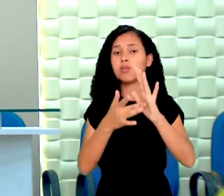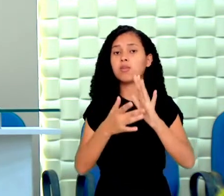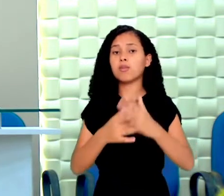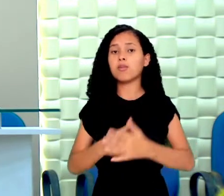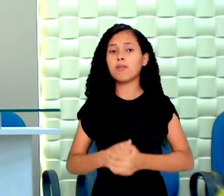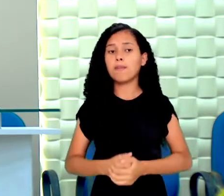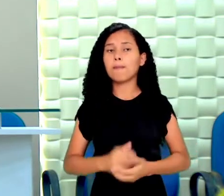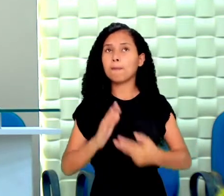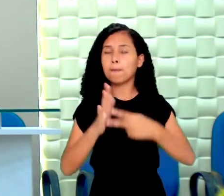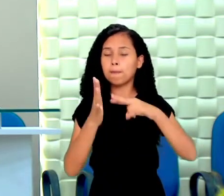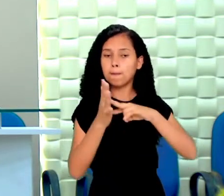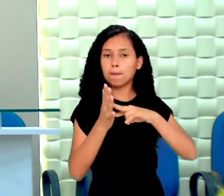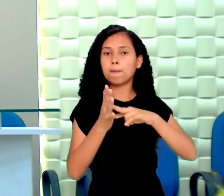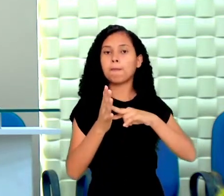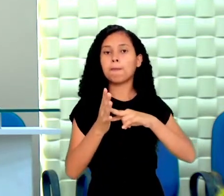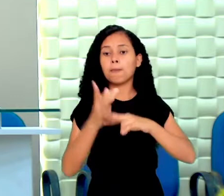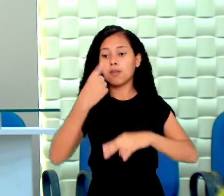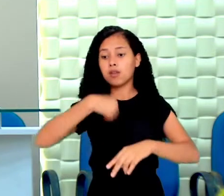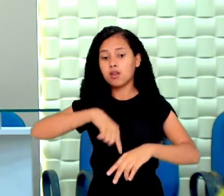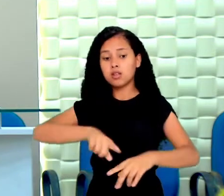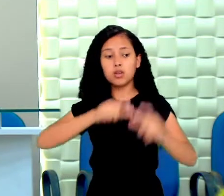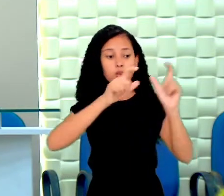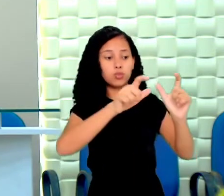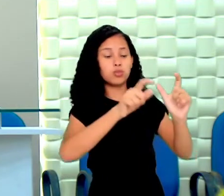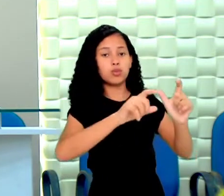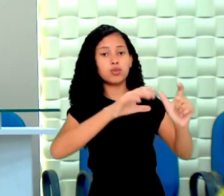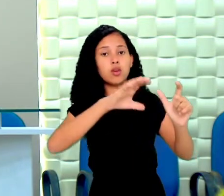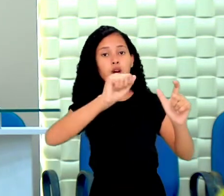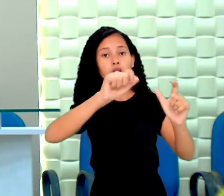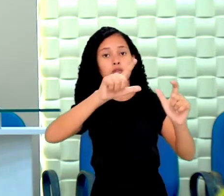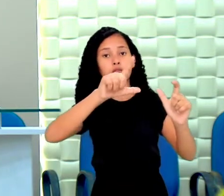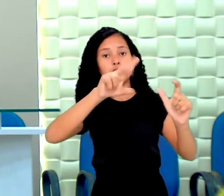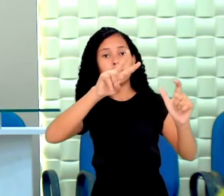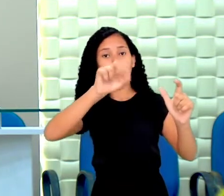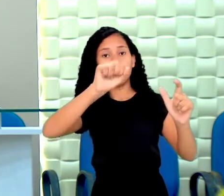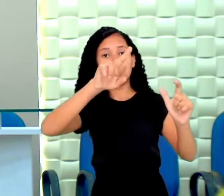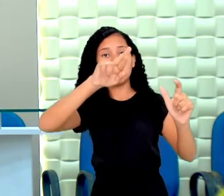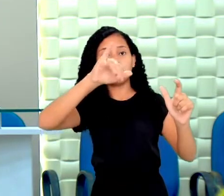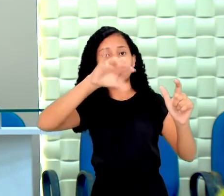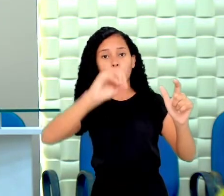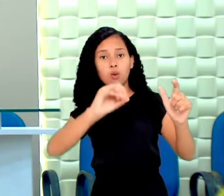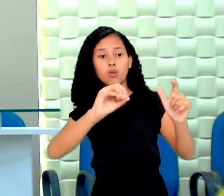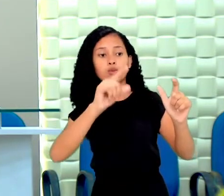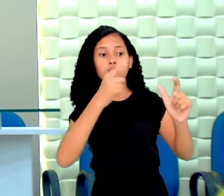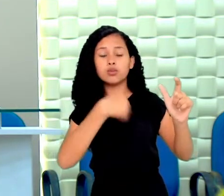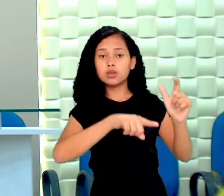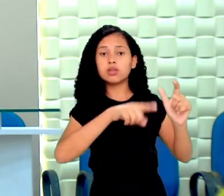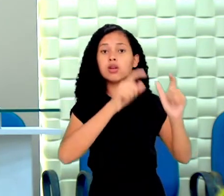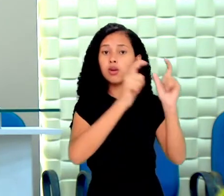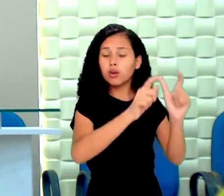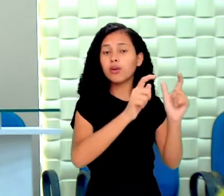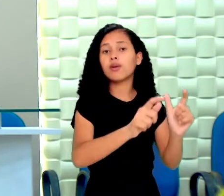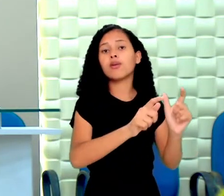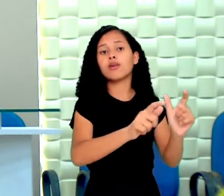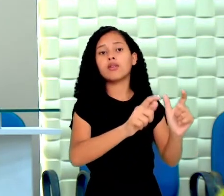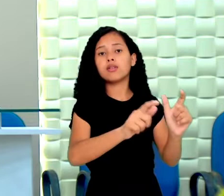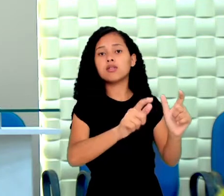Era imprescindível ir ao Calvário. Era forçoso ir ao Calvário. Era